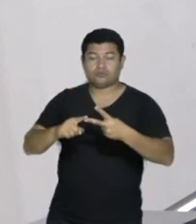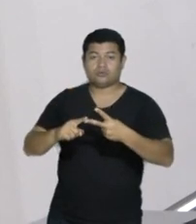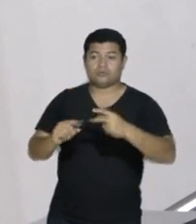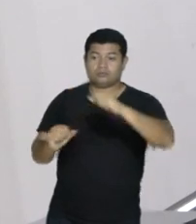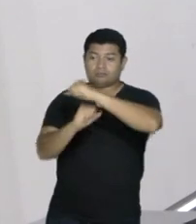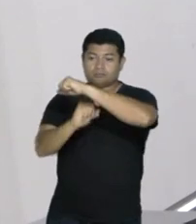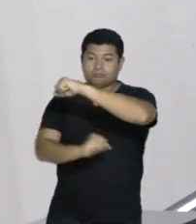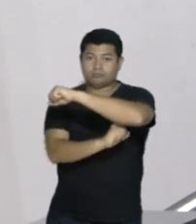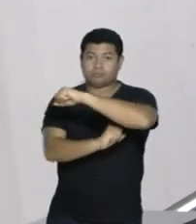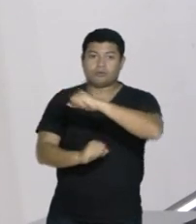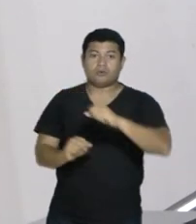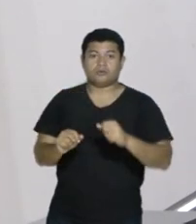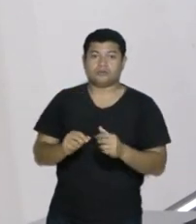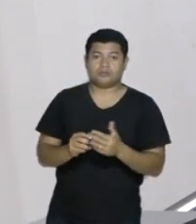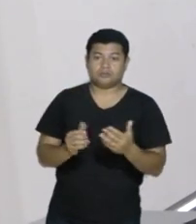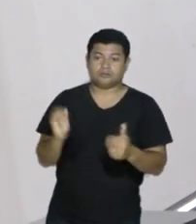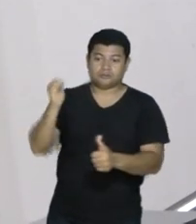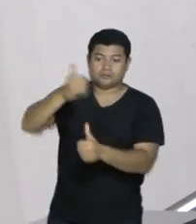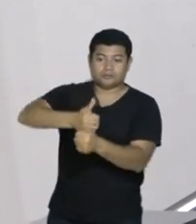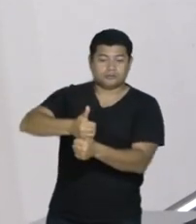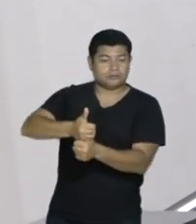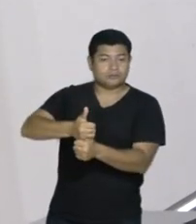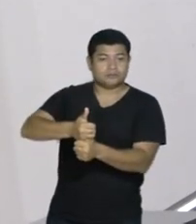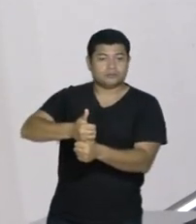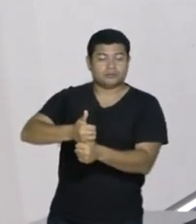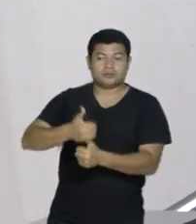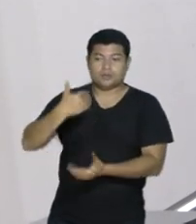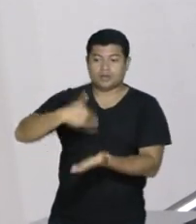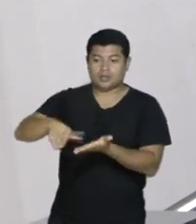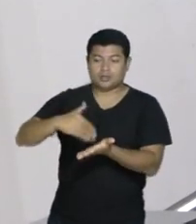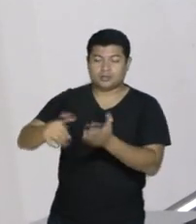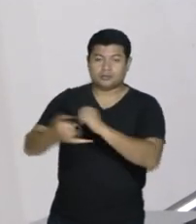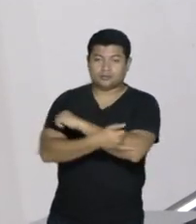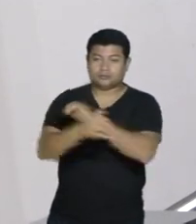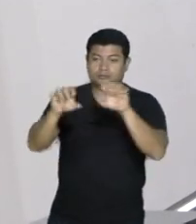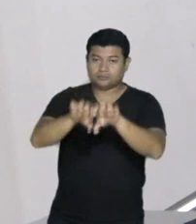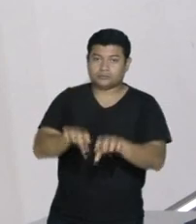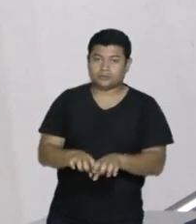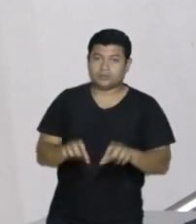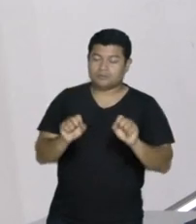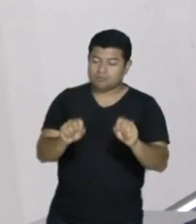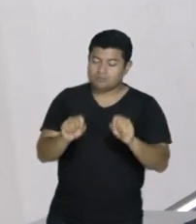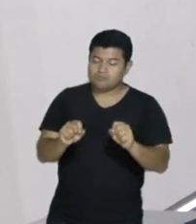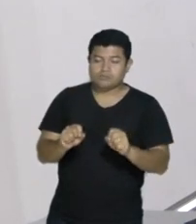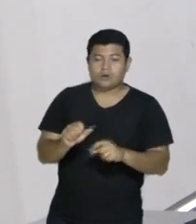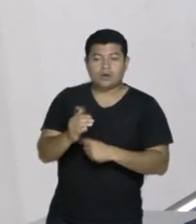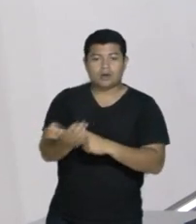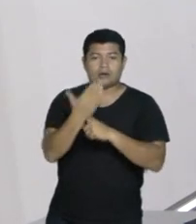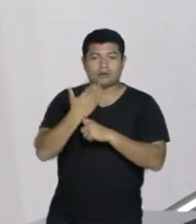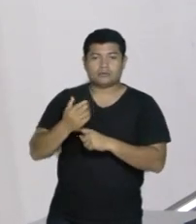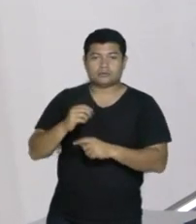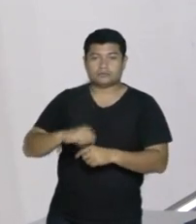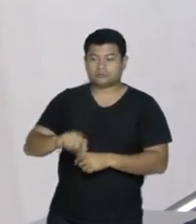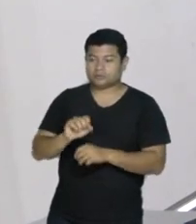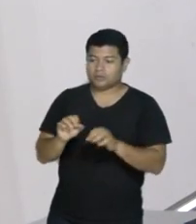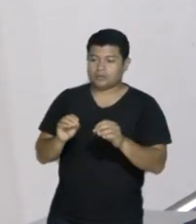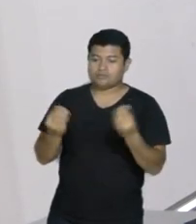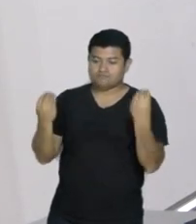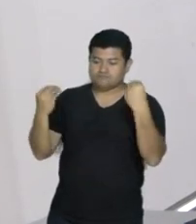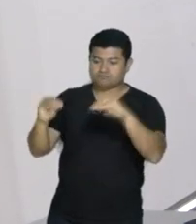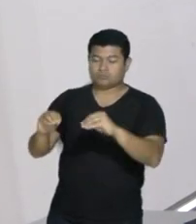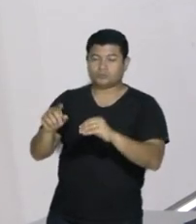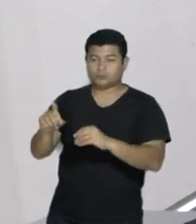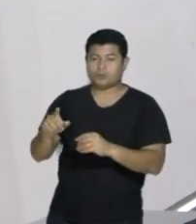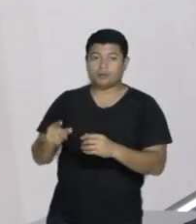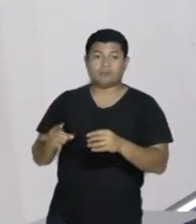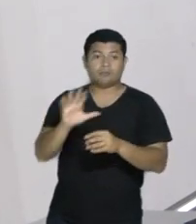com o exército para a gente conseguir uma e a secretaria de infraestrutura aí deve entrar com outra ponta para gente e colocar lá e não prejudicar o